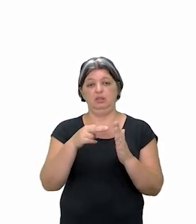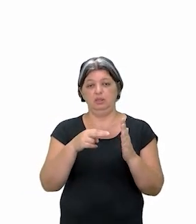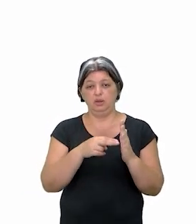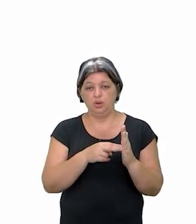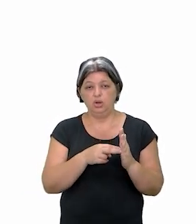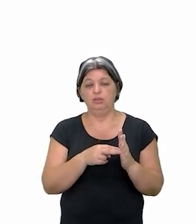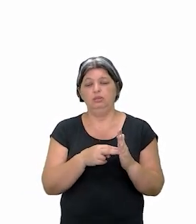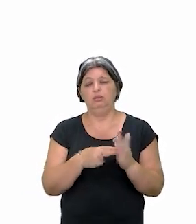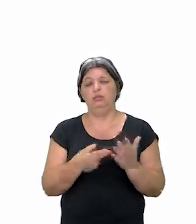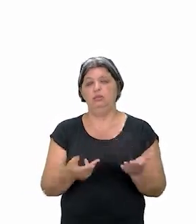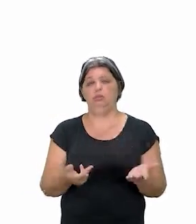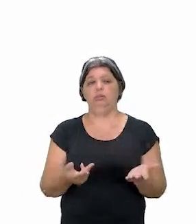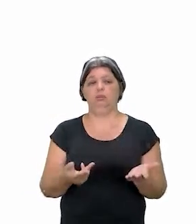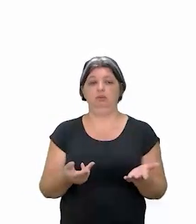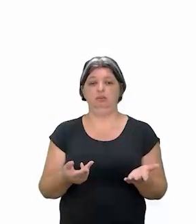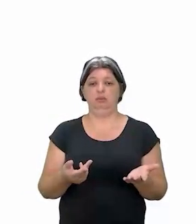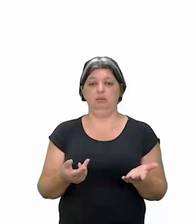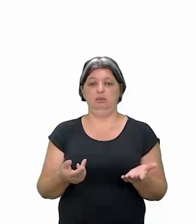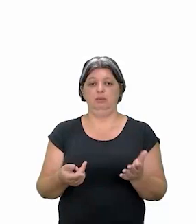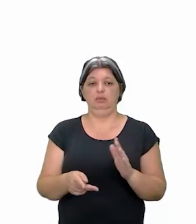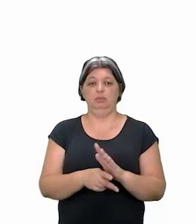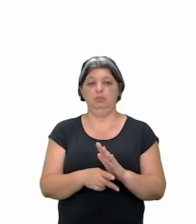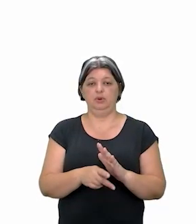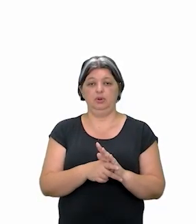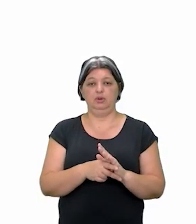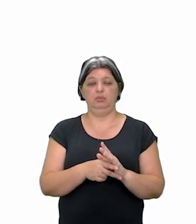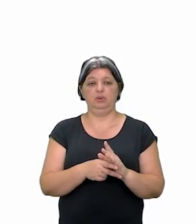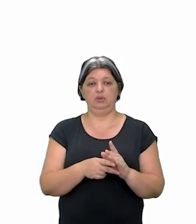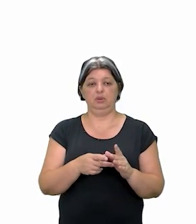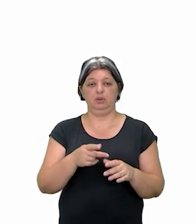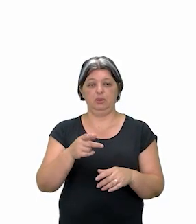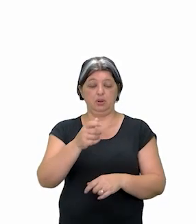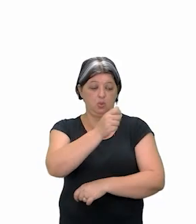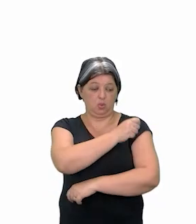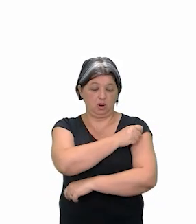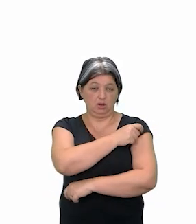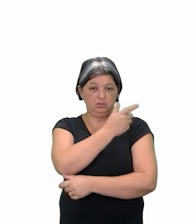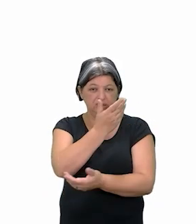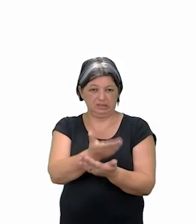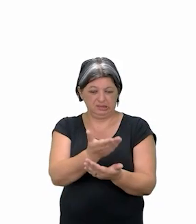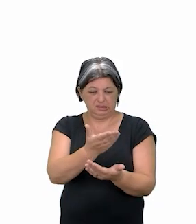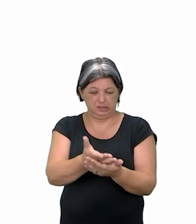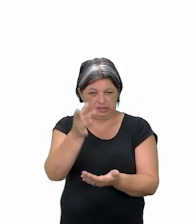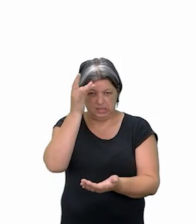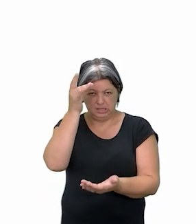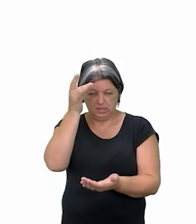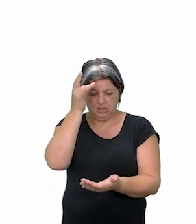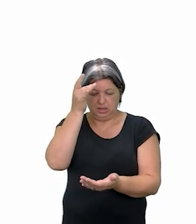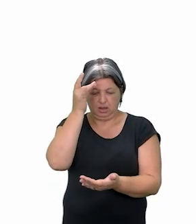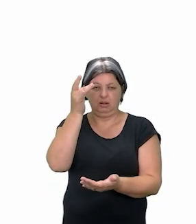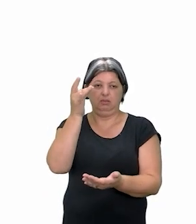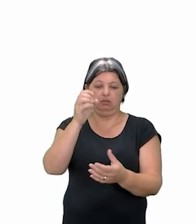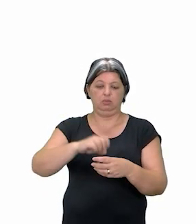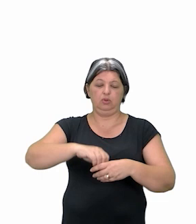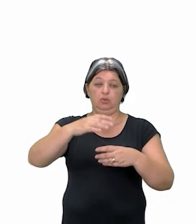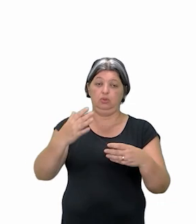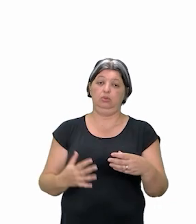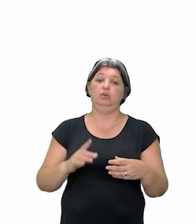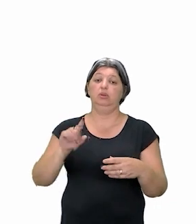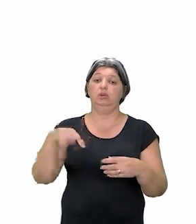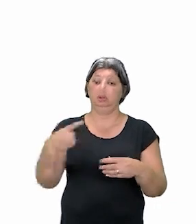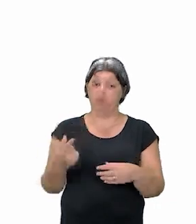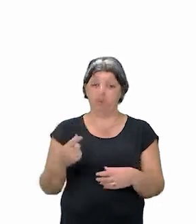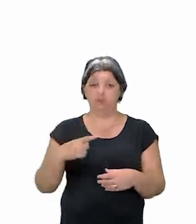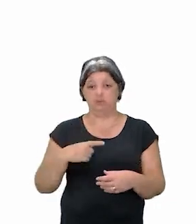a nota, né, como troco, assim, o aluno vai estudar, às vezes memoriza algum conteúdo, para depois ter ali